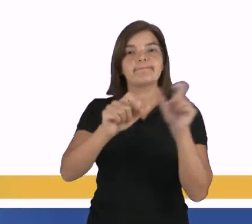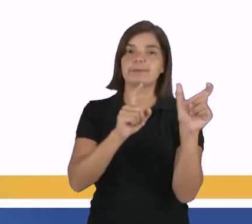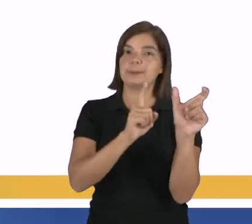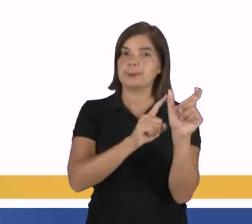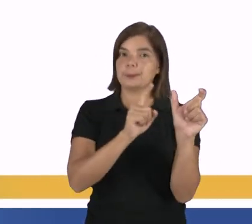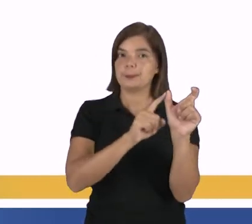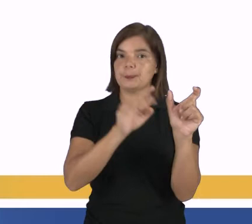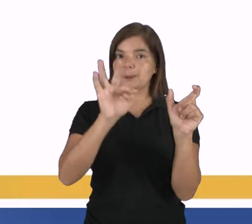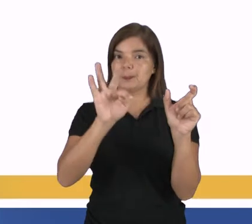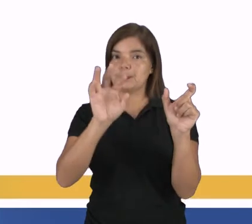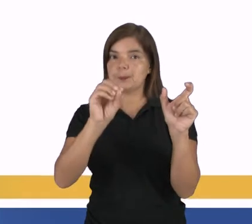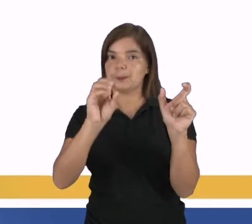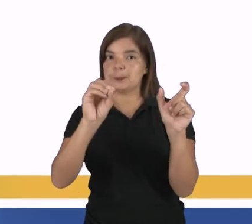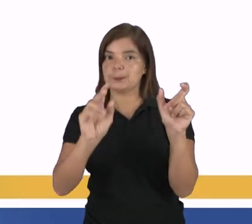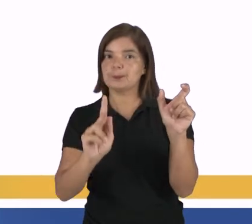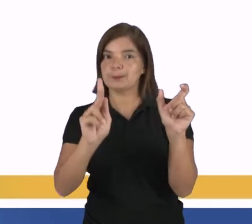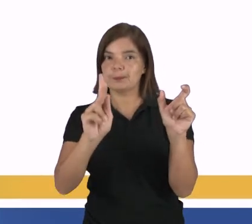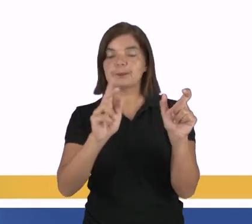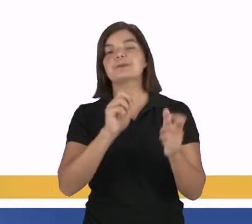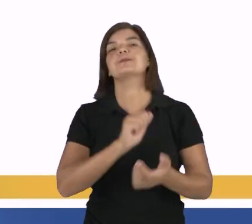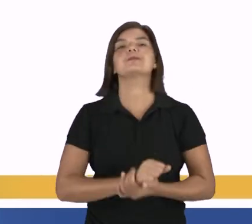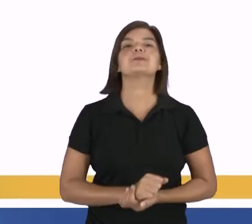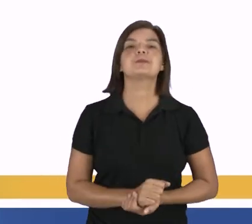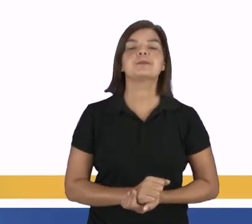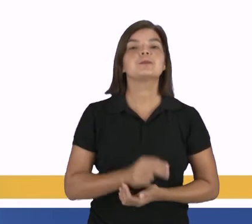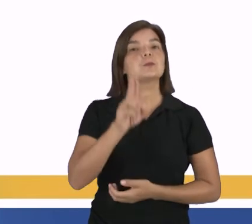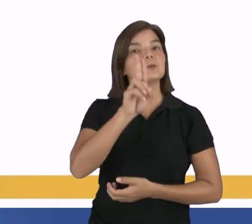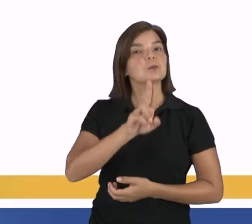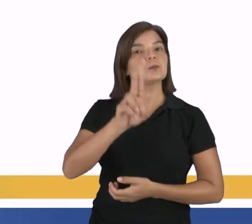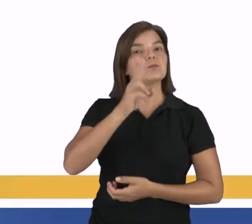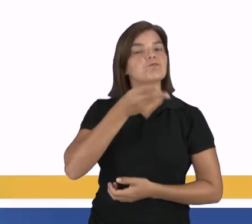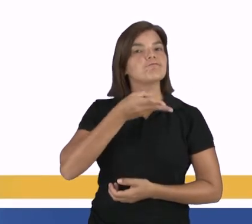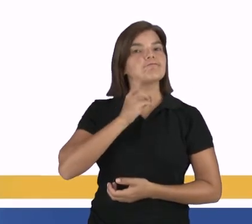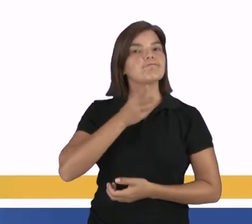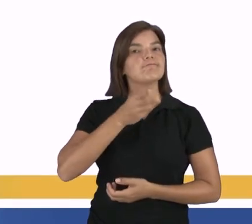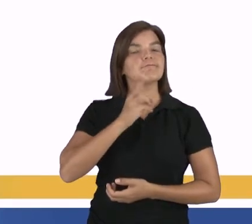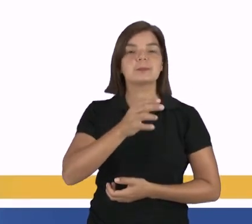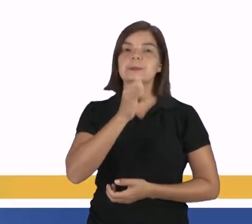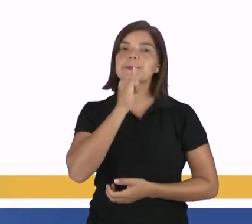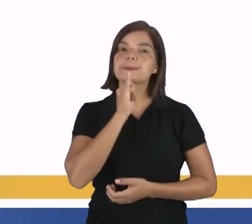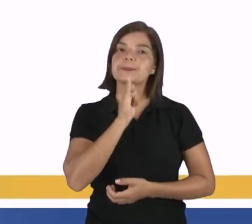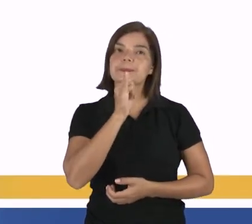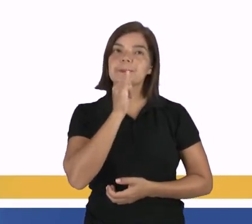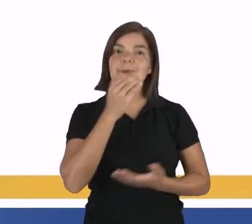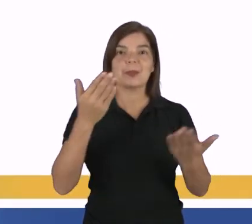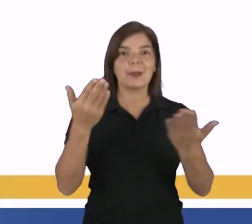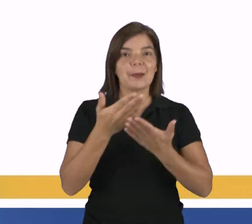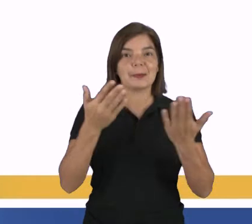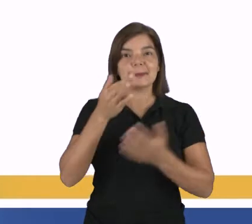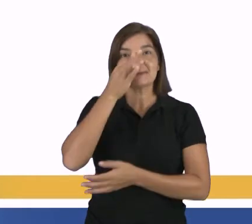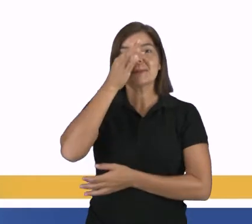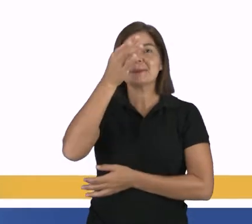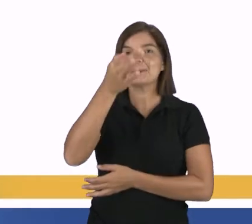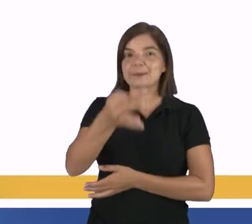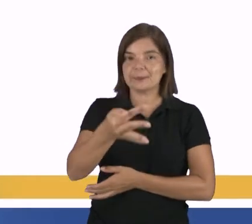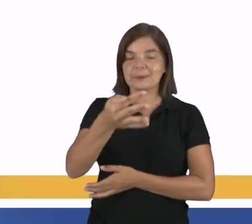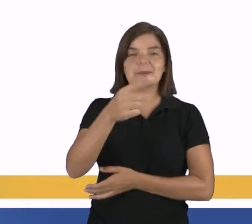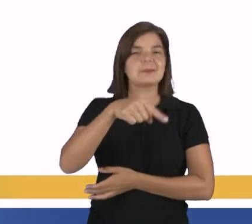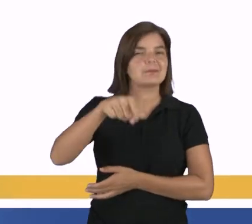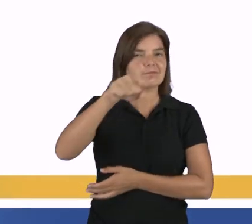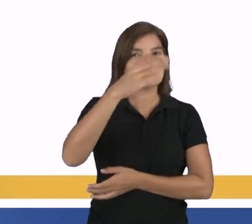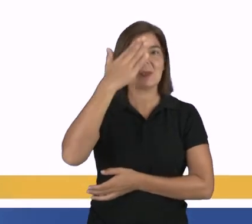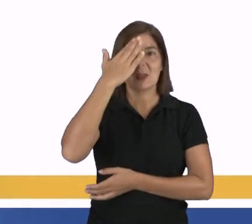essa mudança. Então, usando os mesmos exemplos, vamos para a forma do futuro, que é para